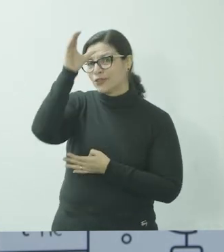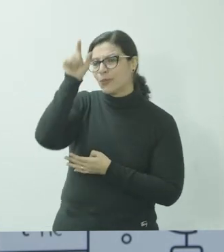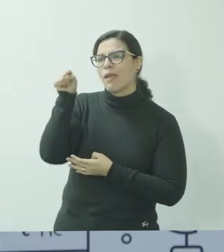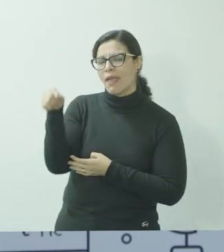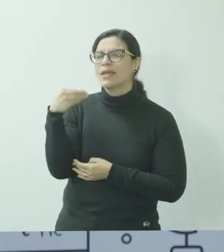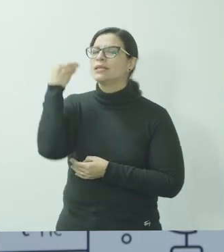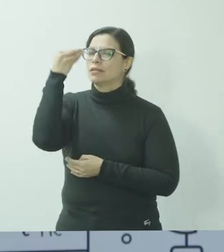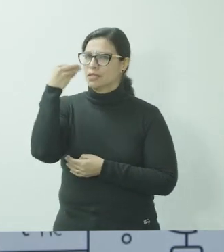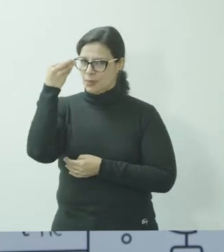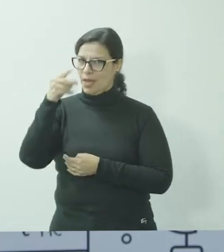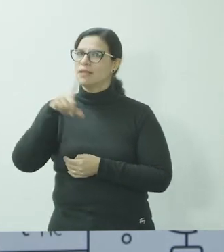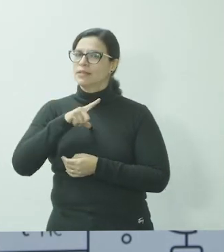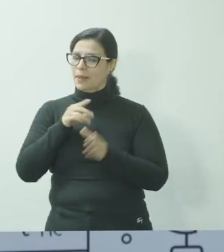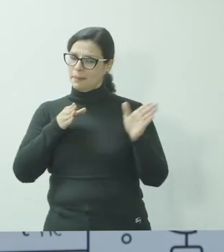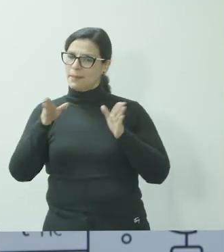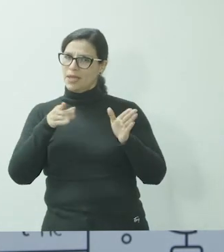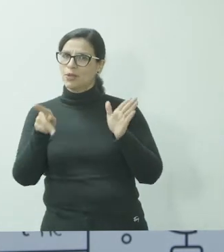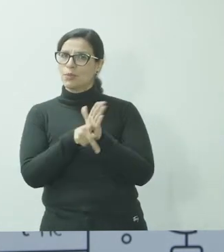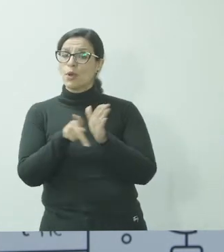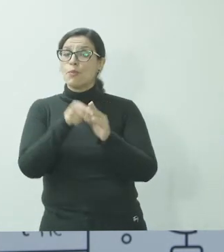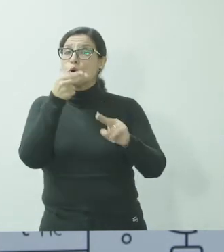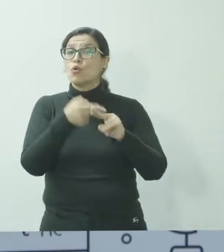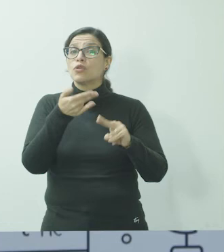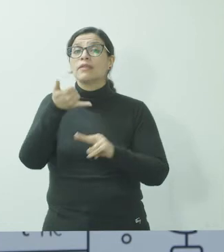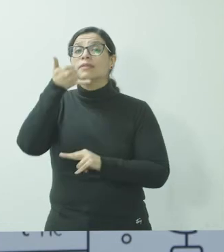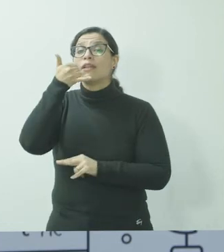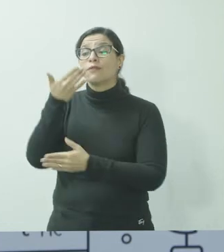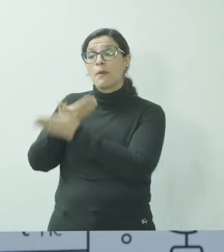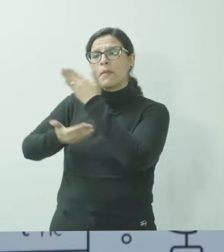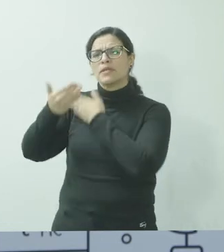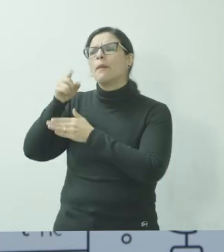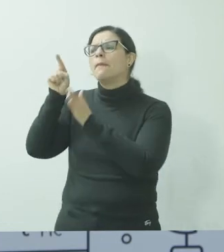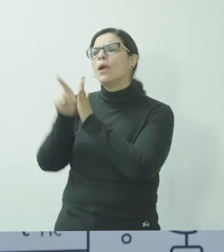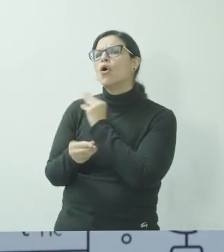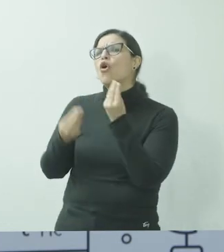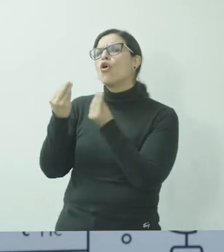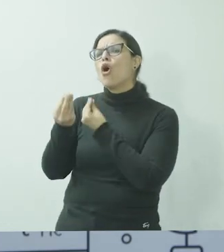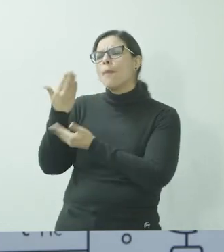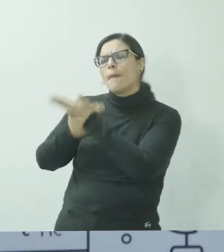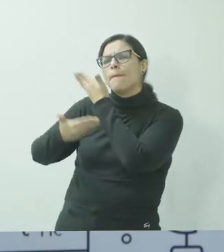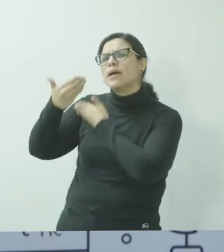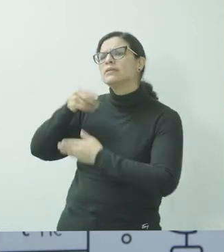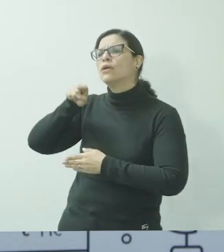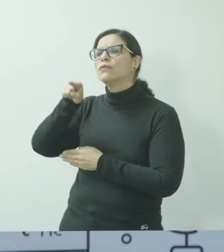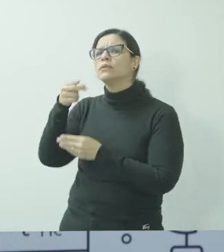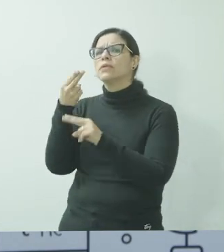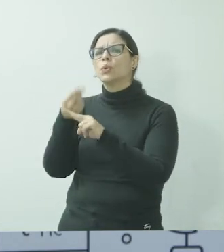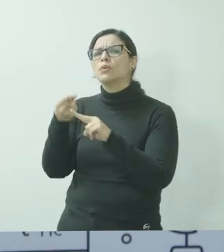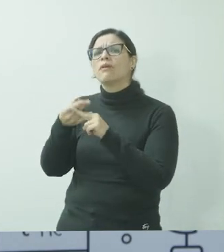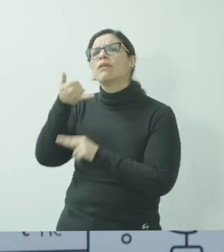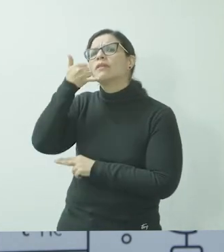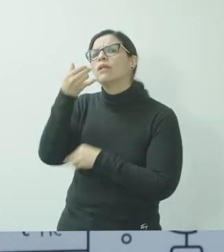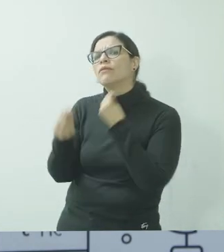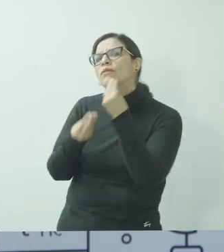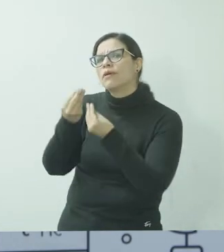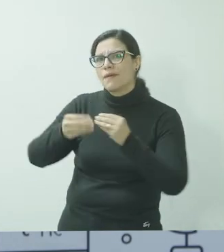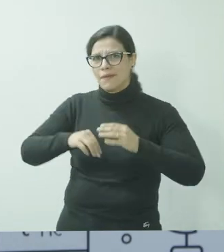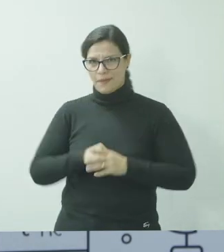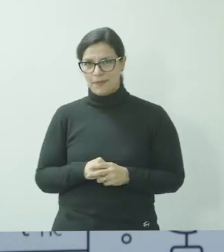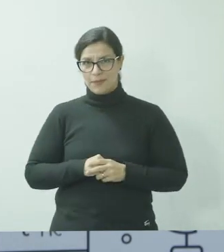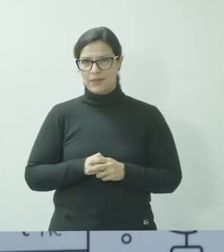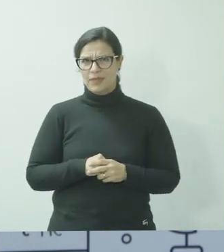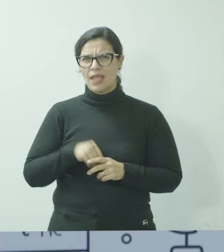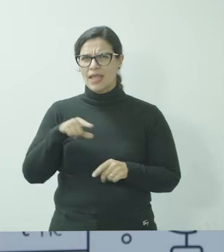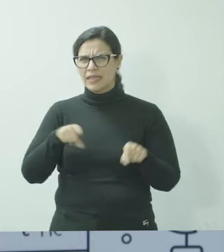ter vivenciado esse período Então você vai perguntar para eles como que lá antigamente o telefone era usado